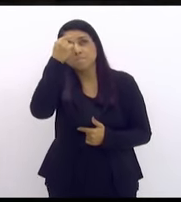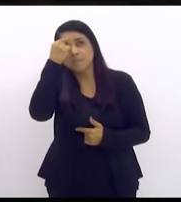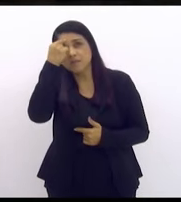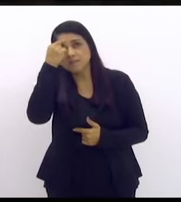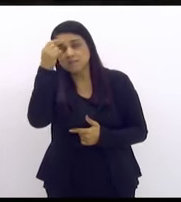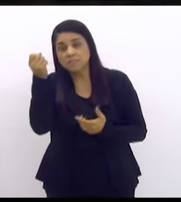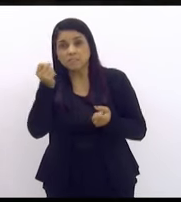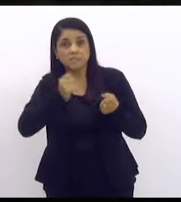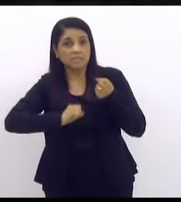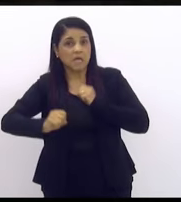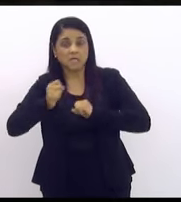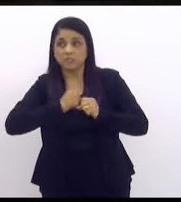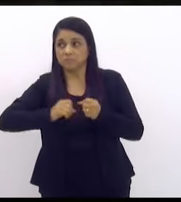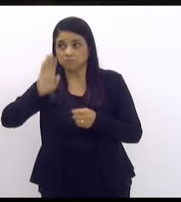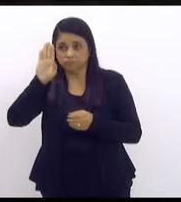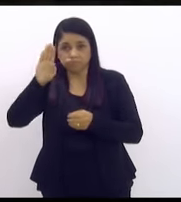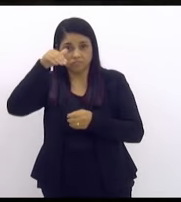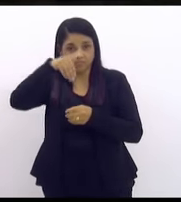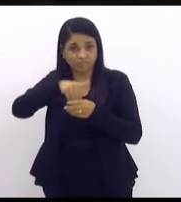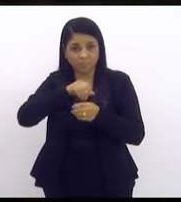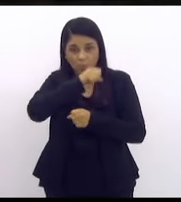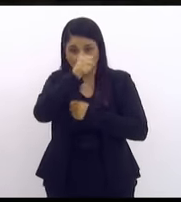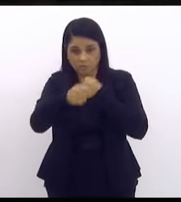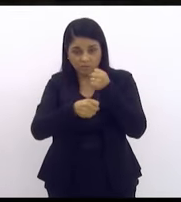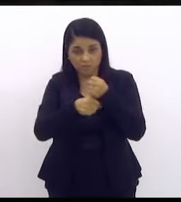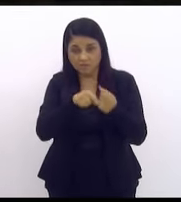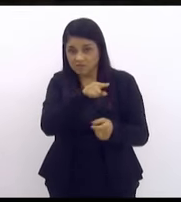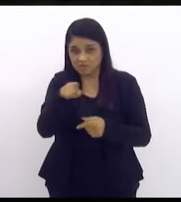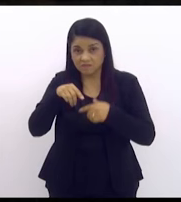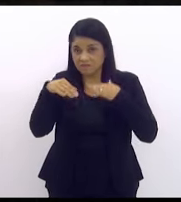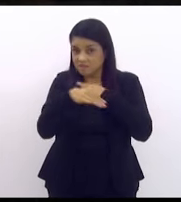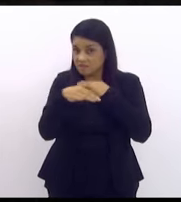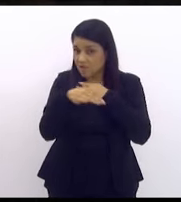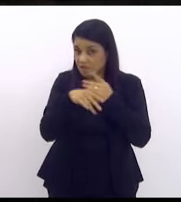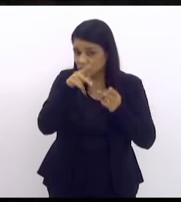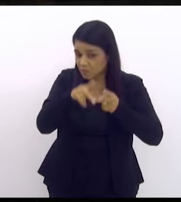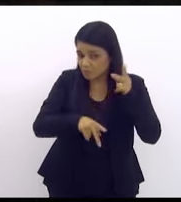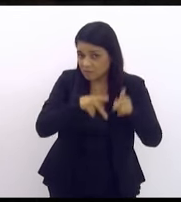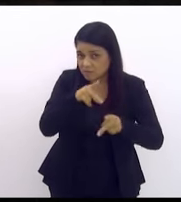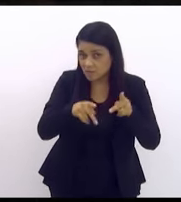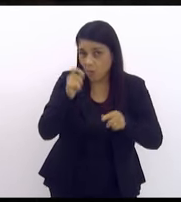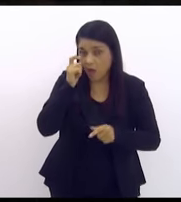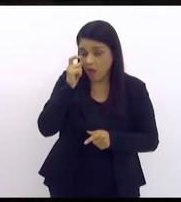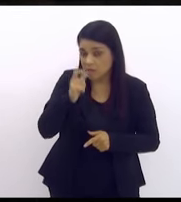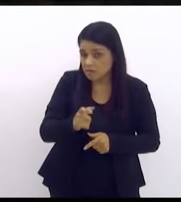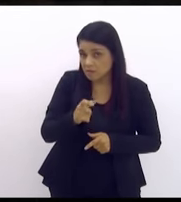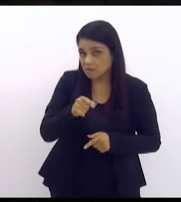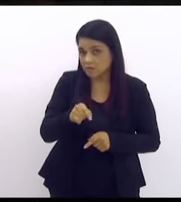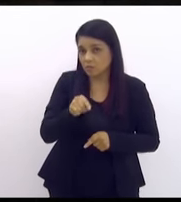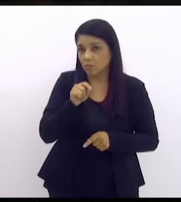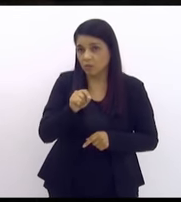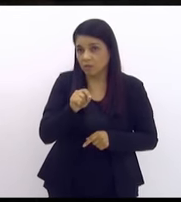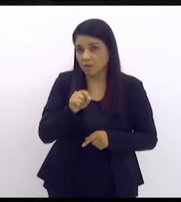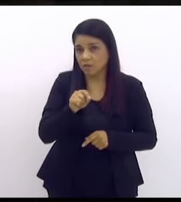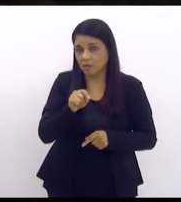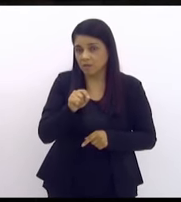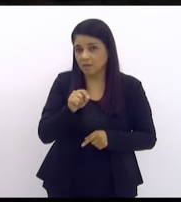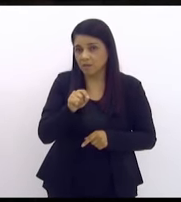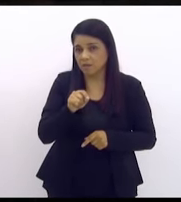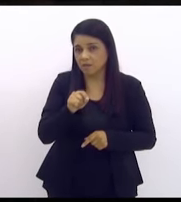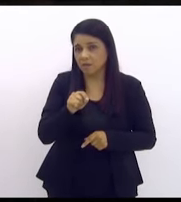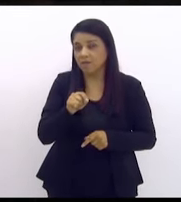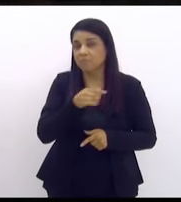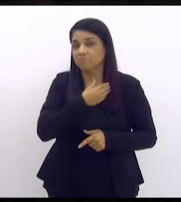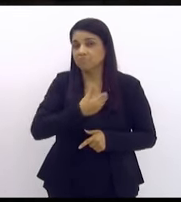ânsia eleitoral e você que está nas cidades do Estado do Rio de Janeiro, fique atento, porque a tendência é que isso amplie. E não à toa,